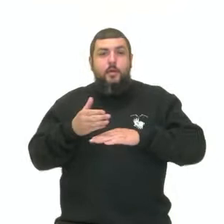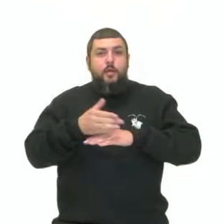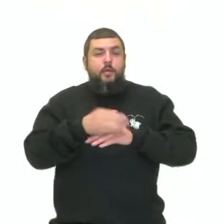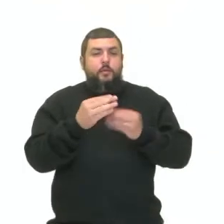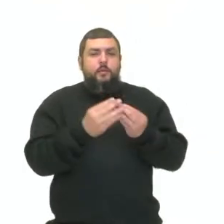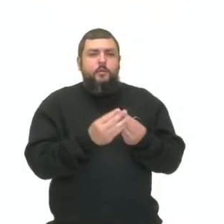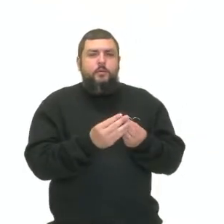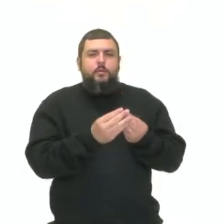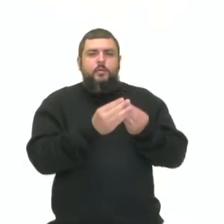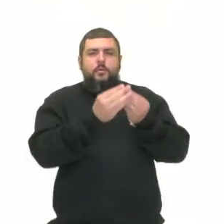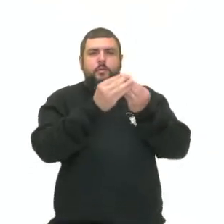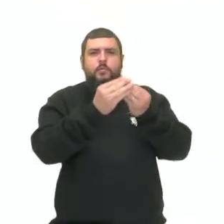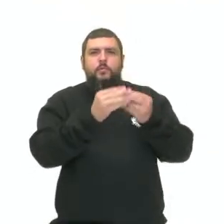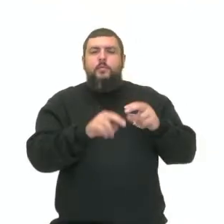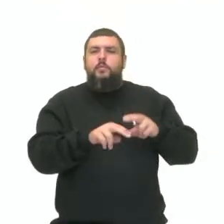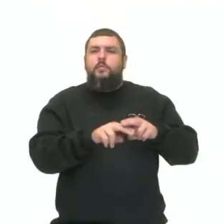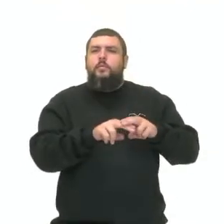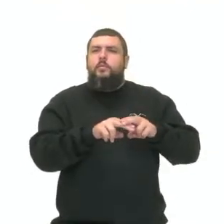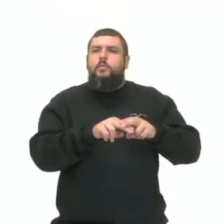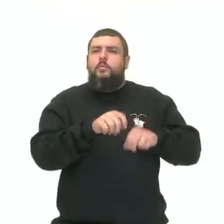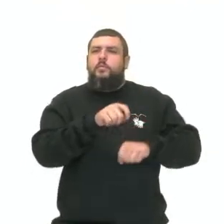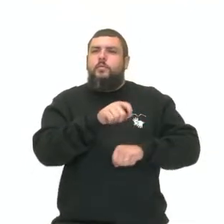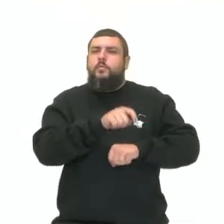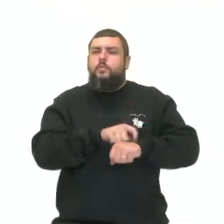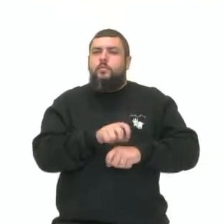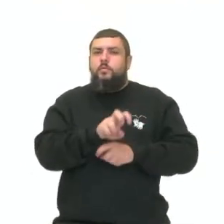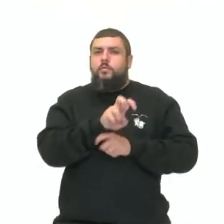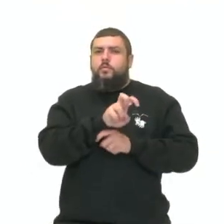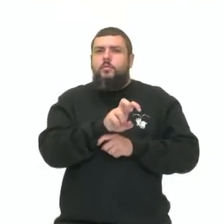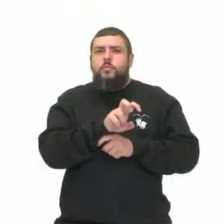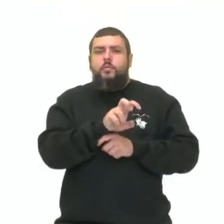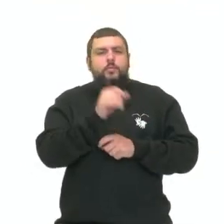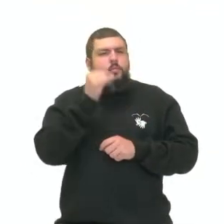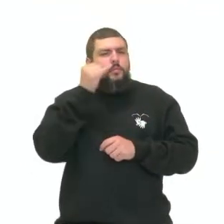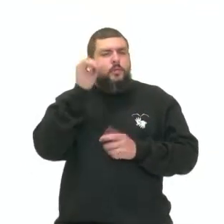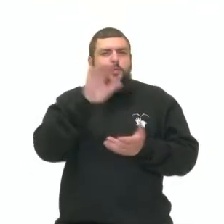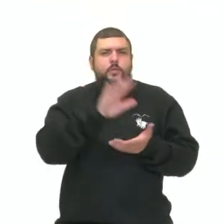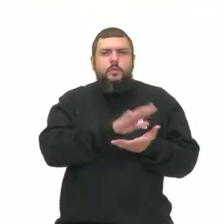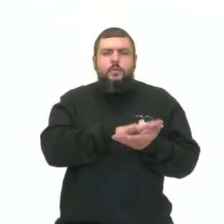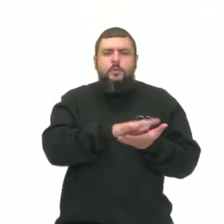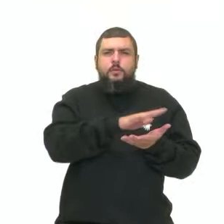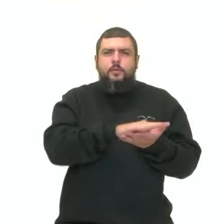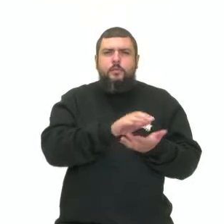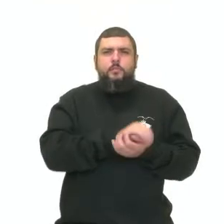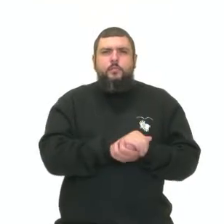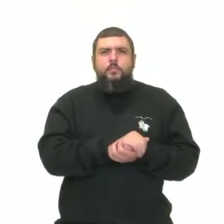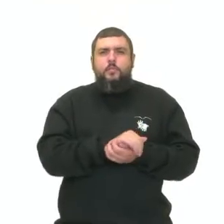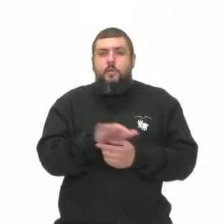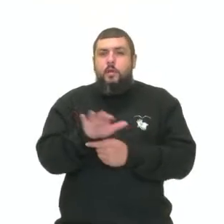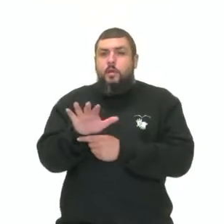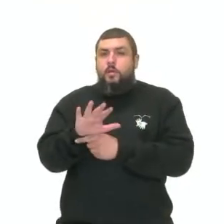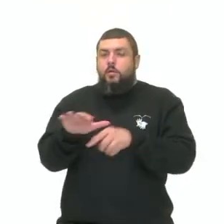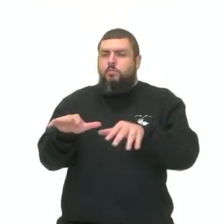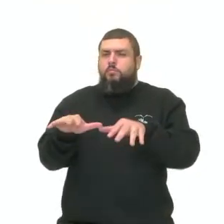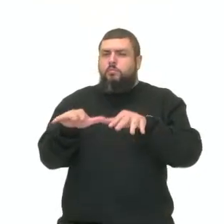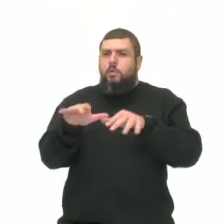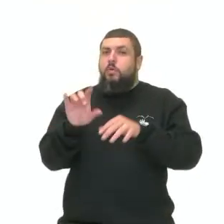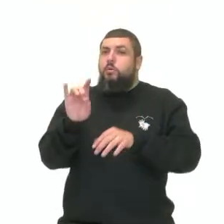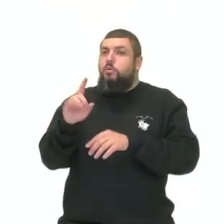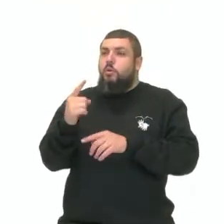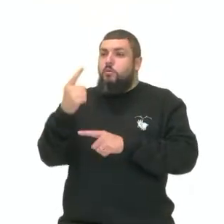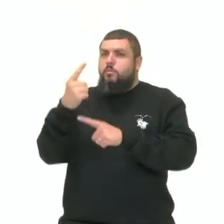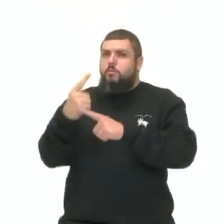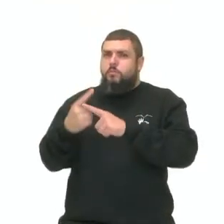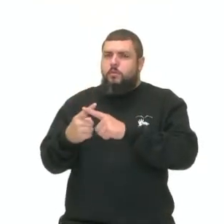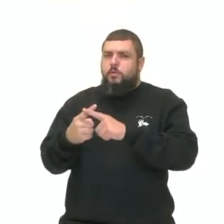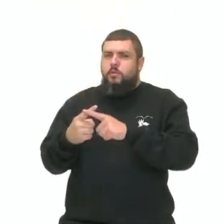os gatos no escuro serem pardos. Cinema só uma vez, quando passou Os